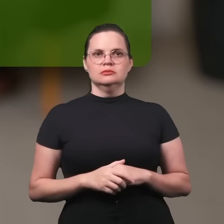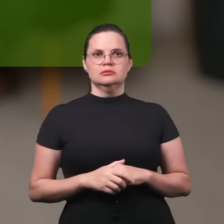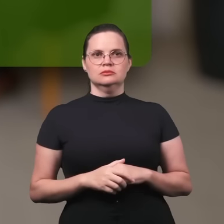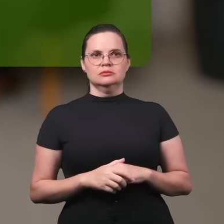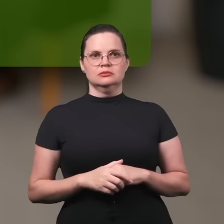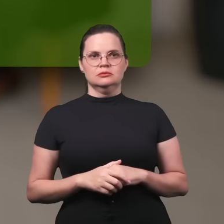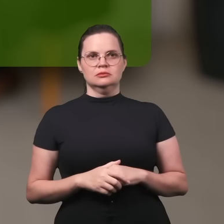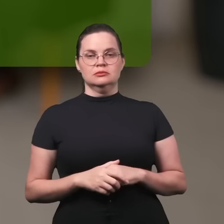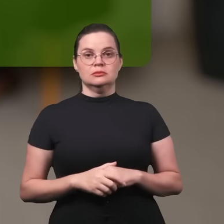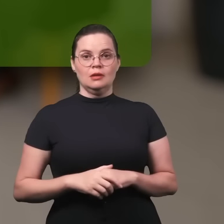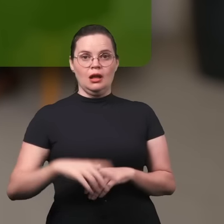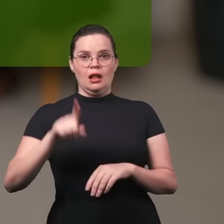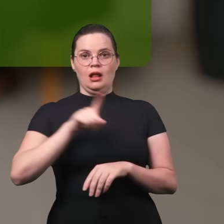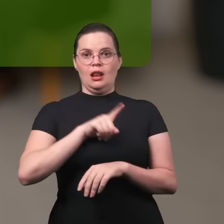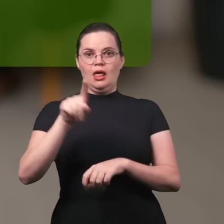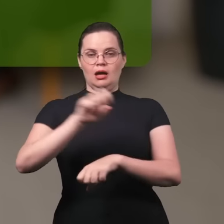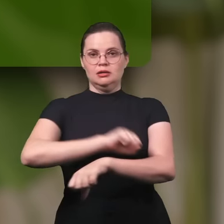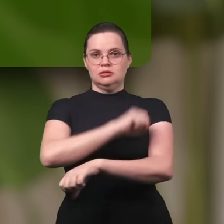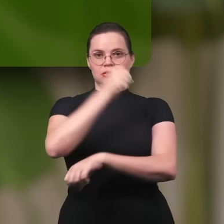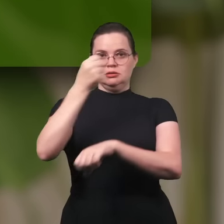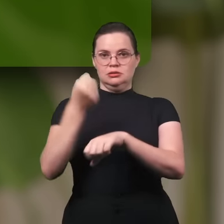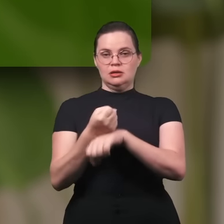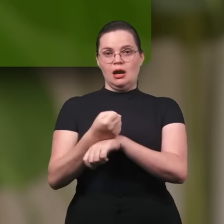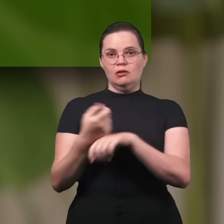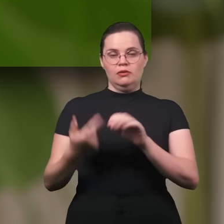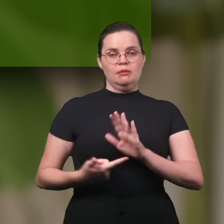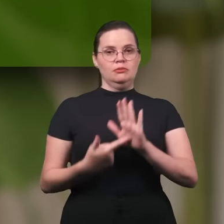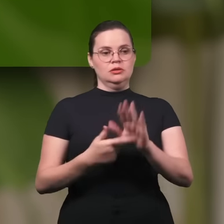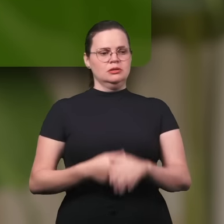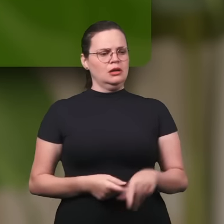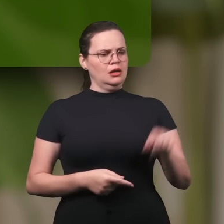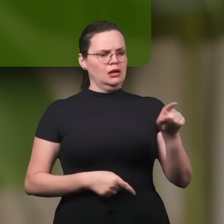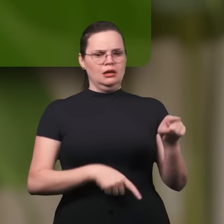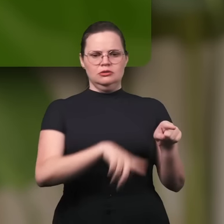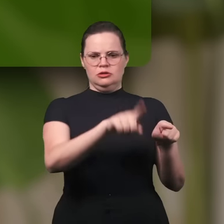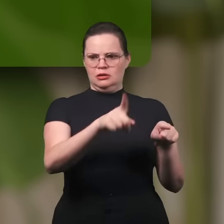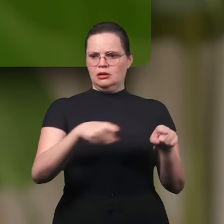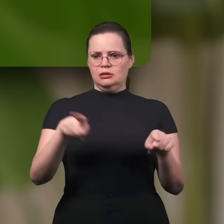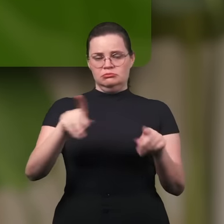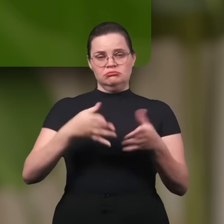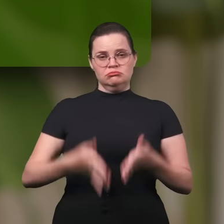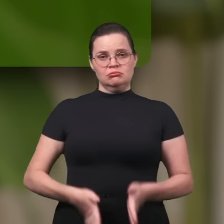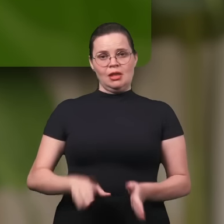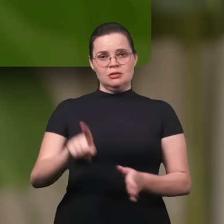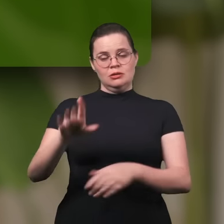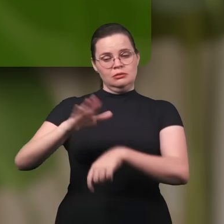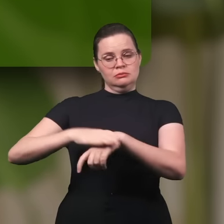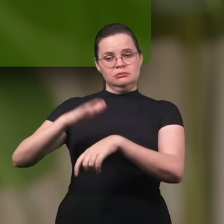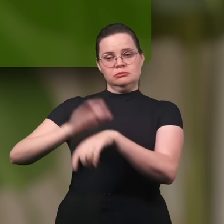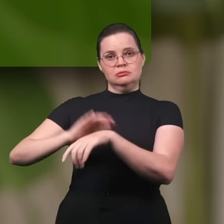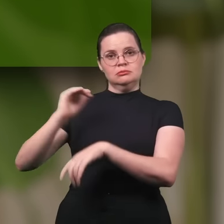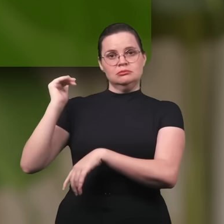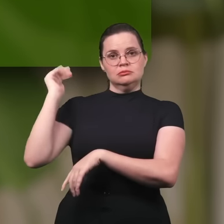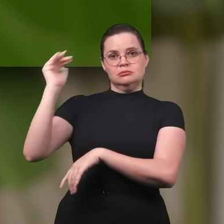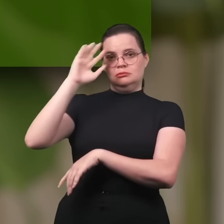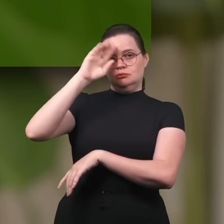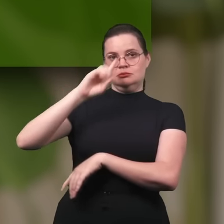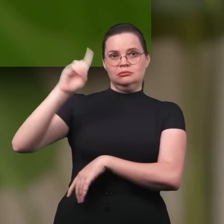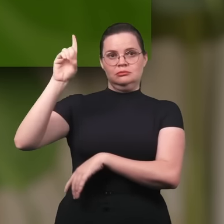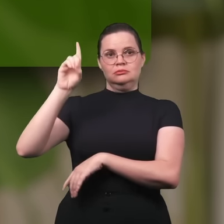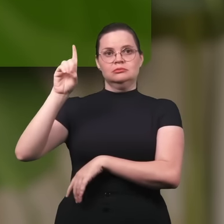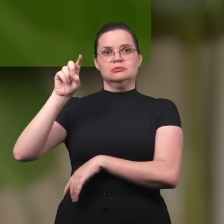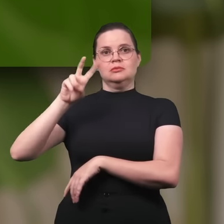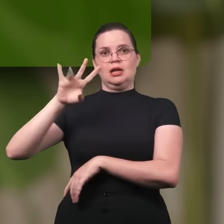De Sião se dirá, este e aquele nasceram ali. E o mesmo Altíssimo estabelecerá, o Senhor, ao